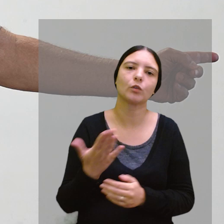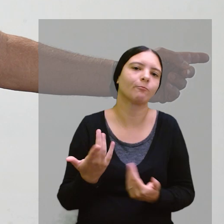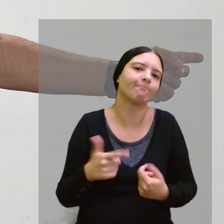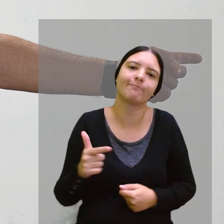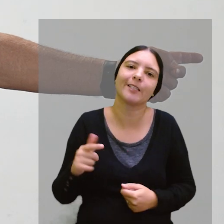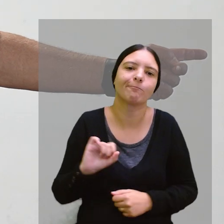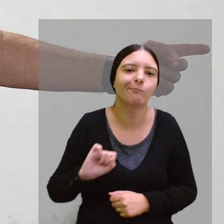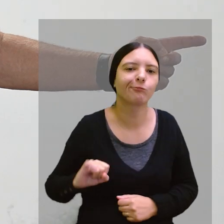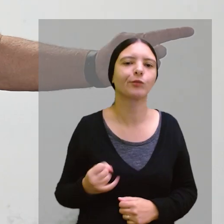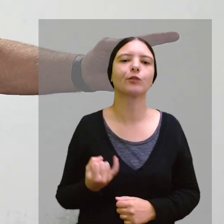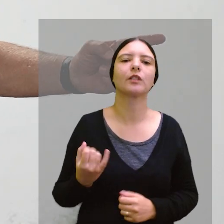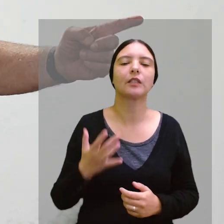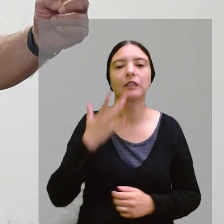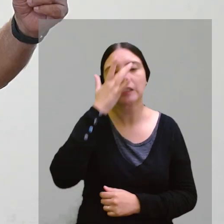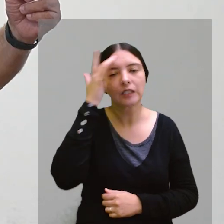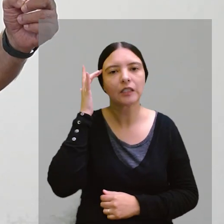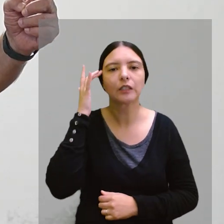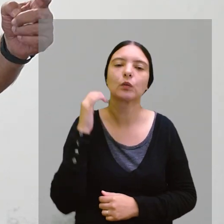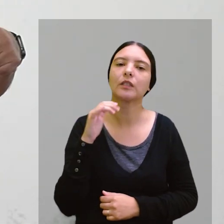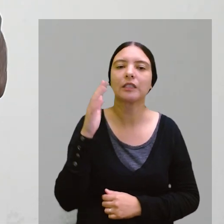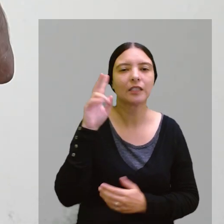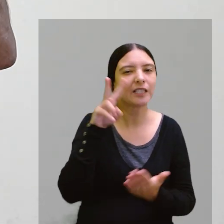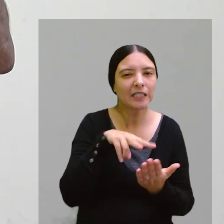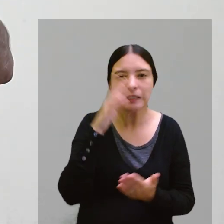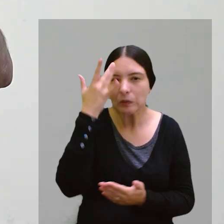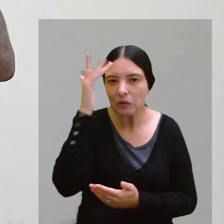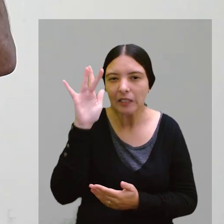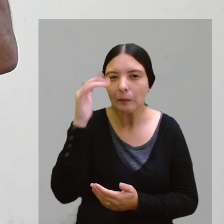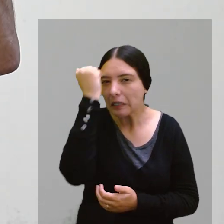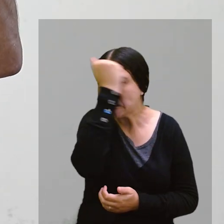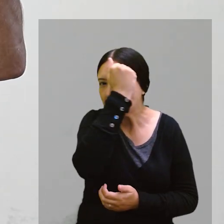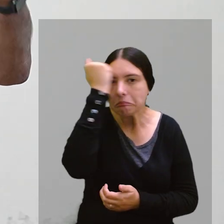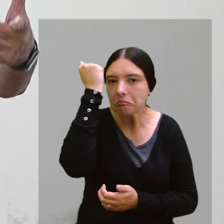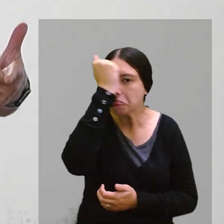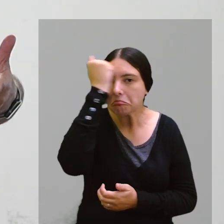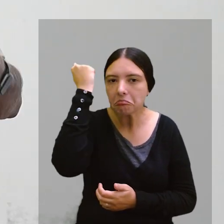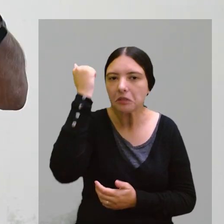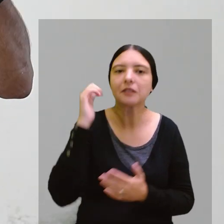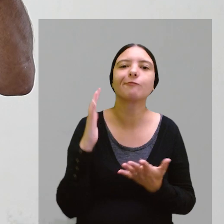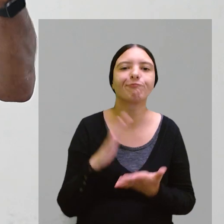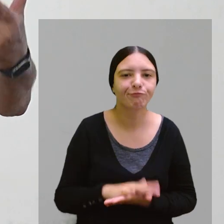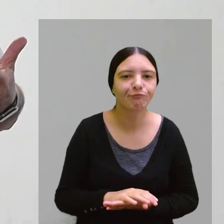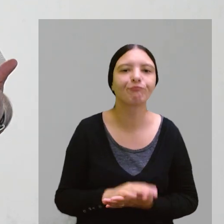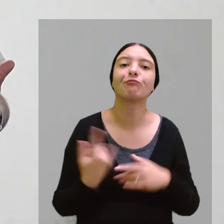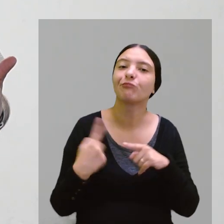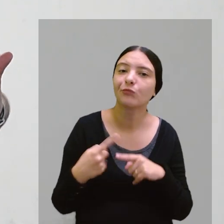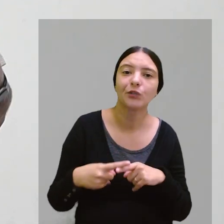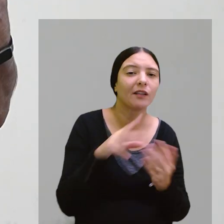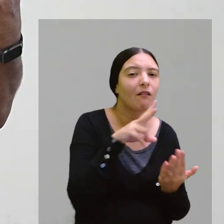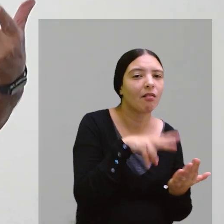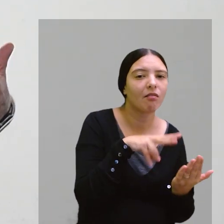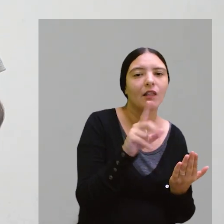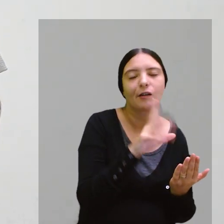benefícios. As pessoas analfabetas, elas pagam o preço por não ter lido,